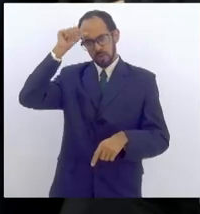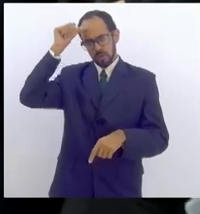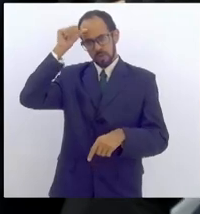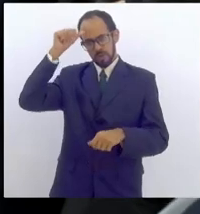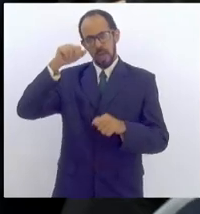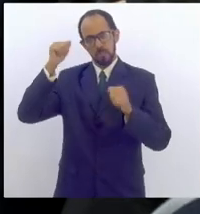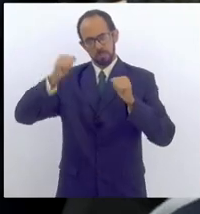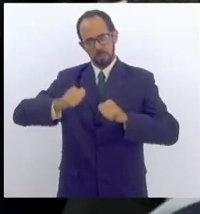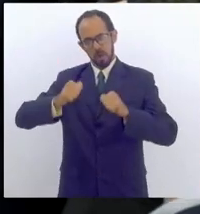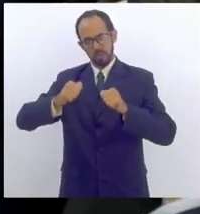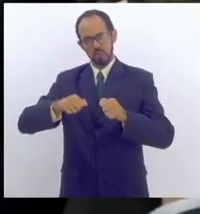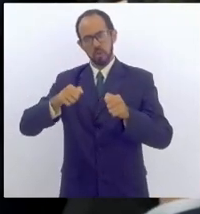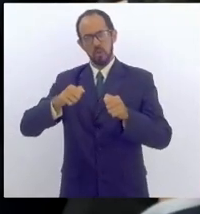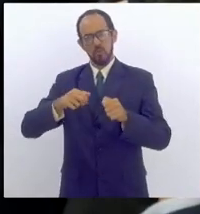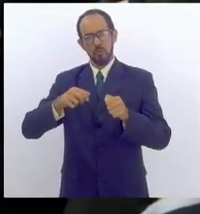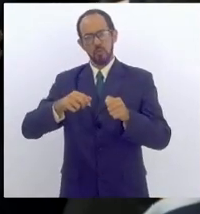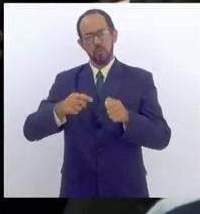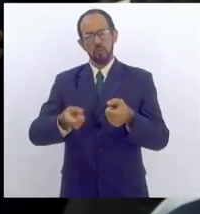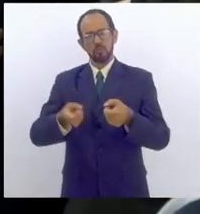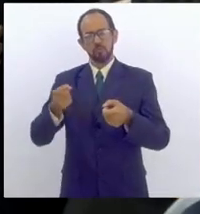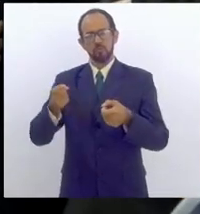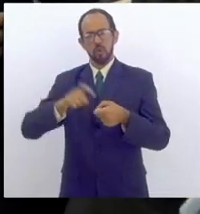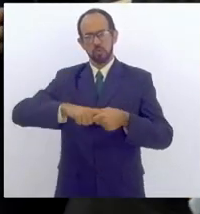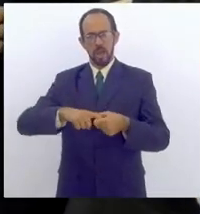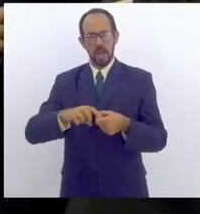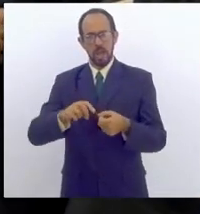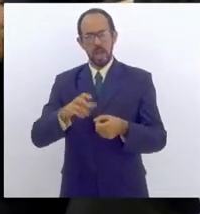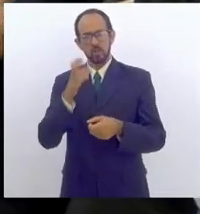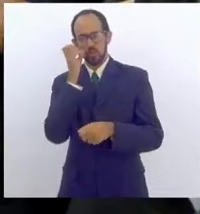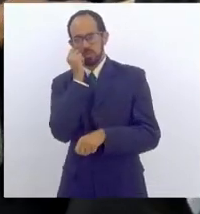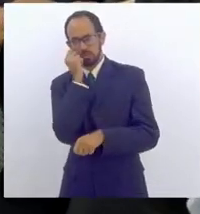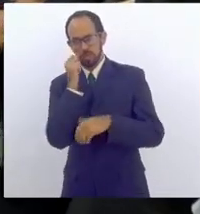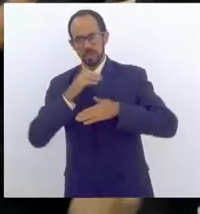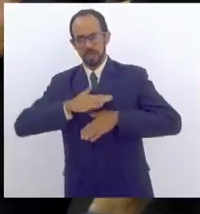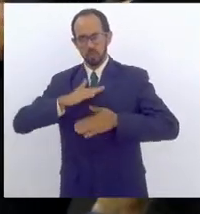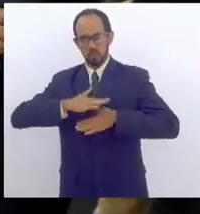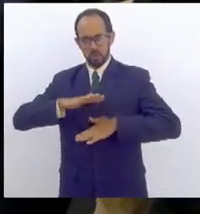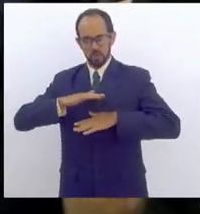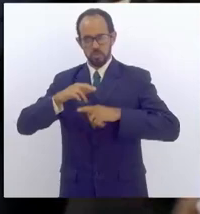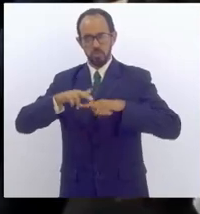gente, vai ter tranquilidade. Por isso, Bacelar, sim.